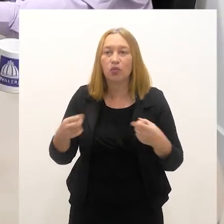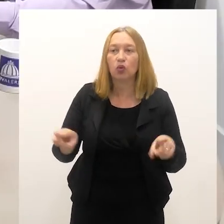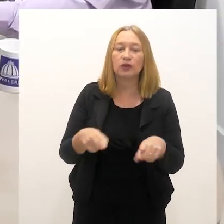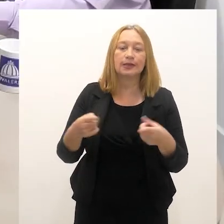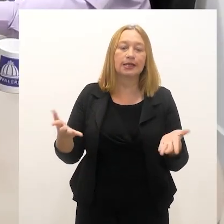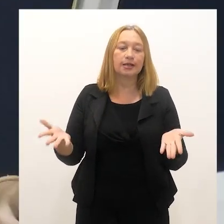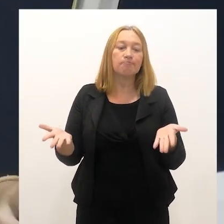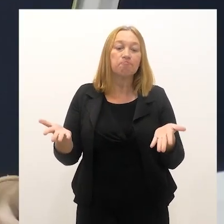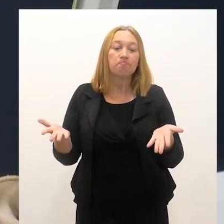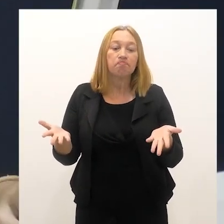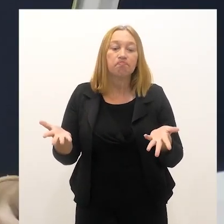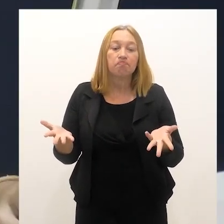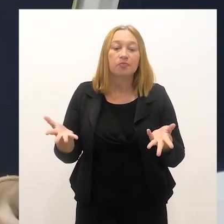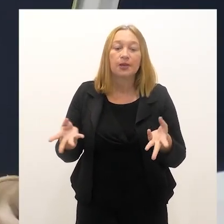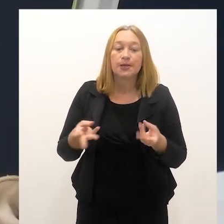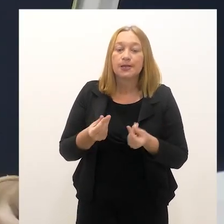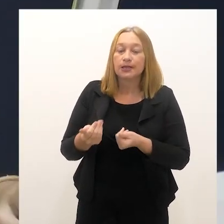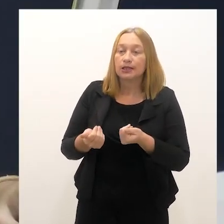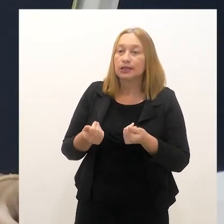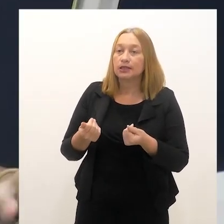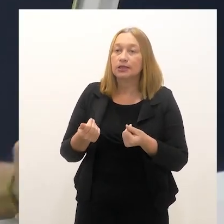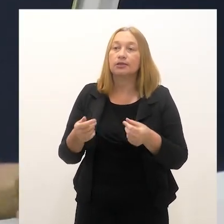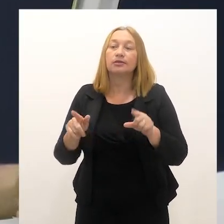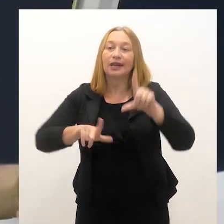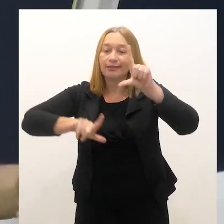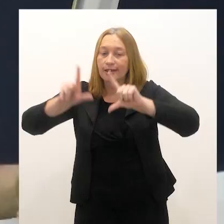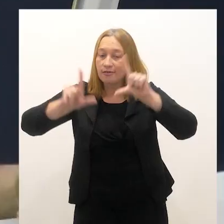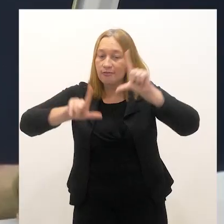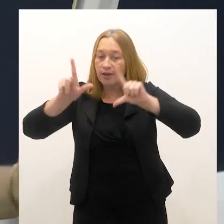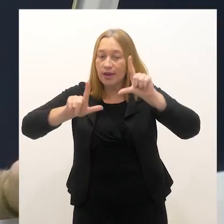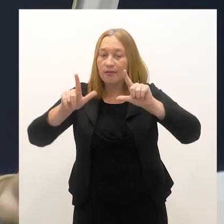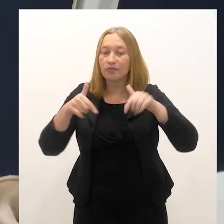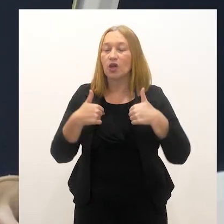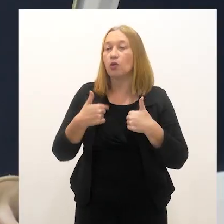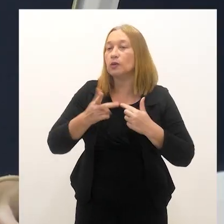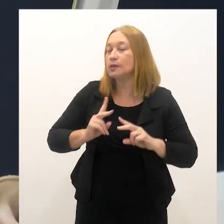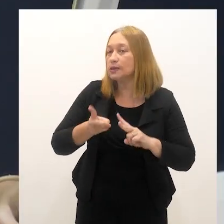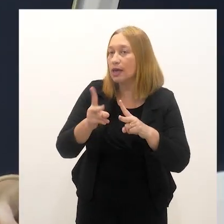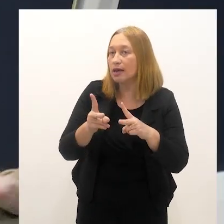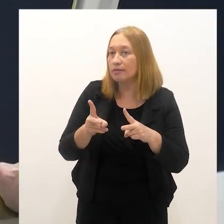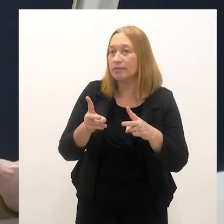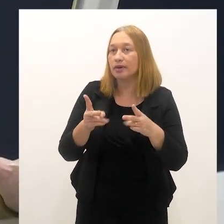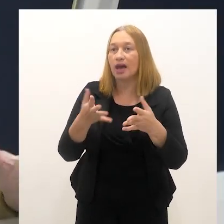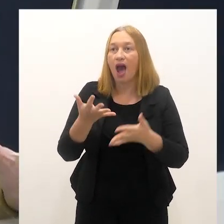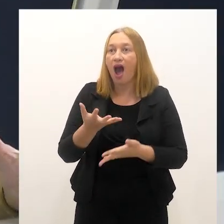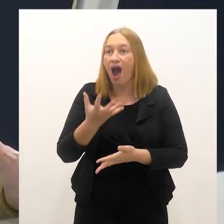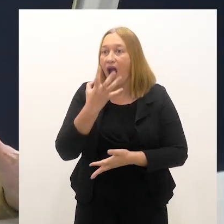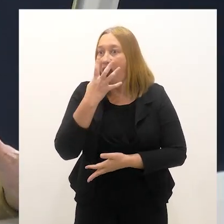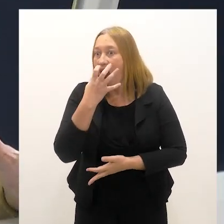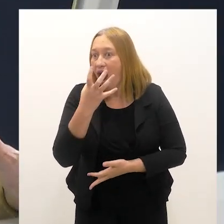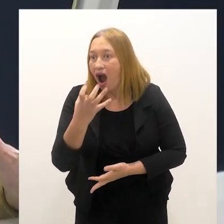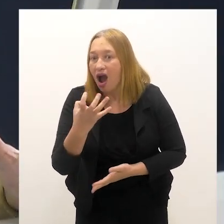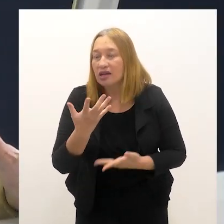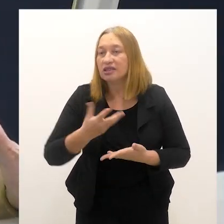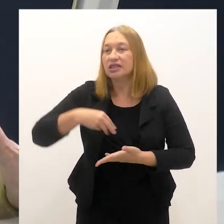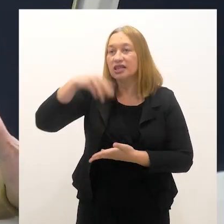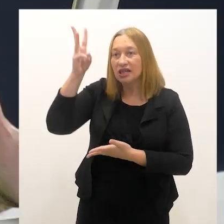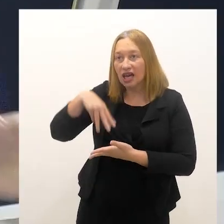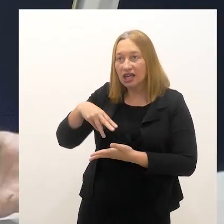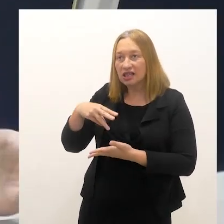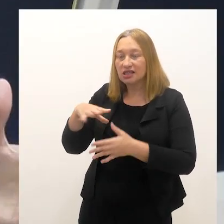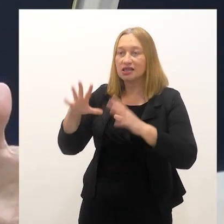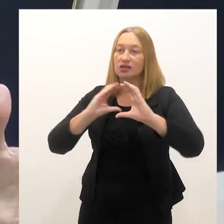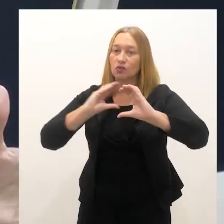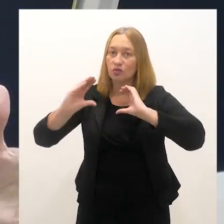Ah, muito legal. E na televisão, né, eu sempre fui fascinado por quem